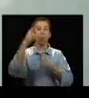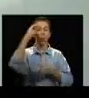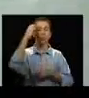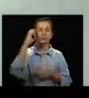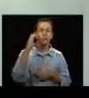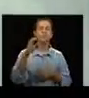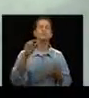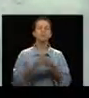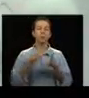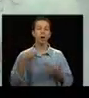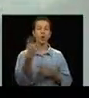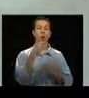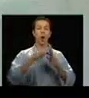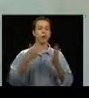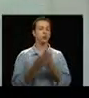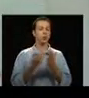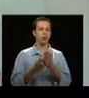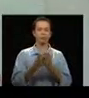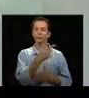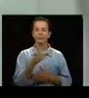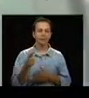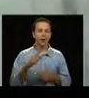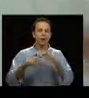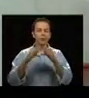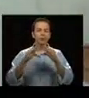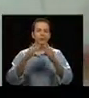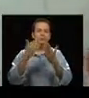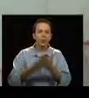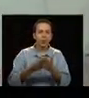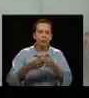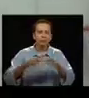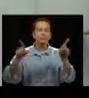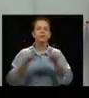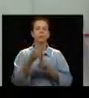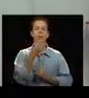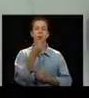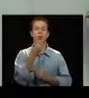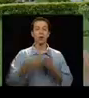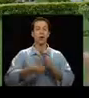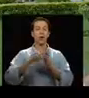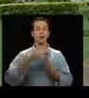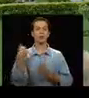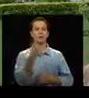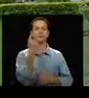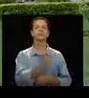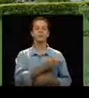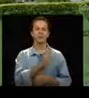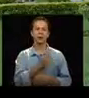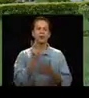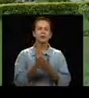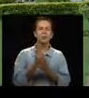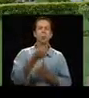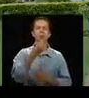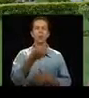de libertação, de conscientização. Então, assim, a escola não existia e depois veio Paulo Freire. Paulo Freire existia antes em